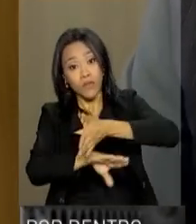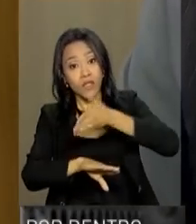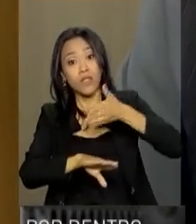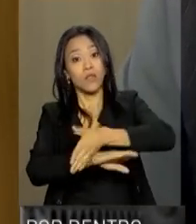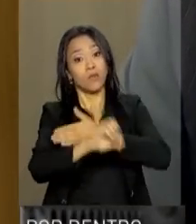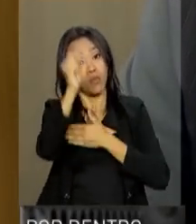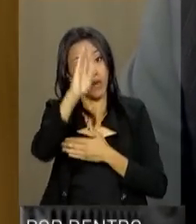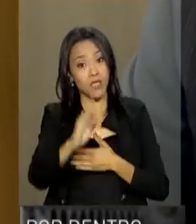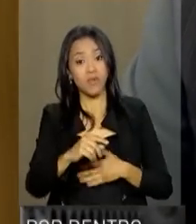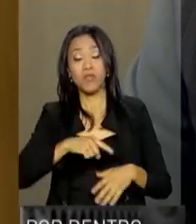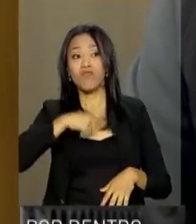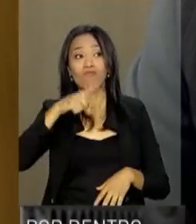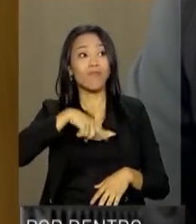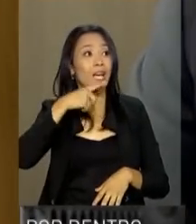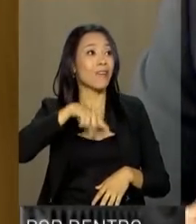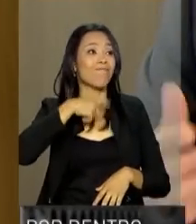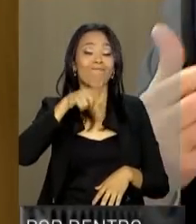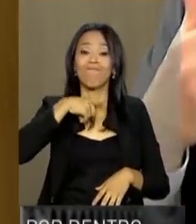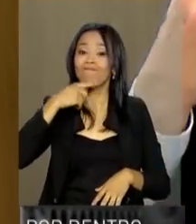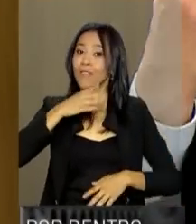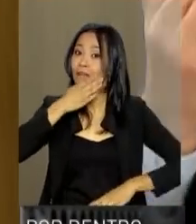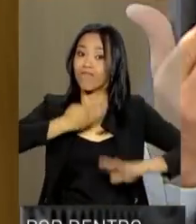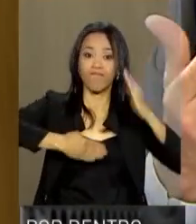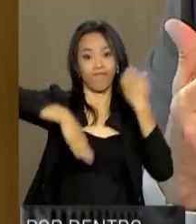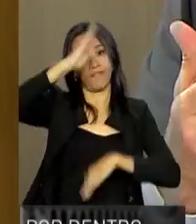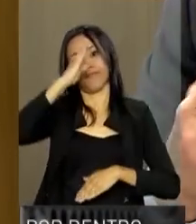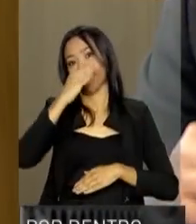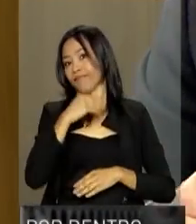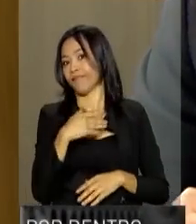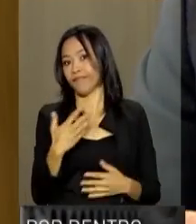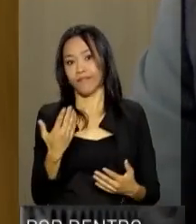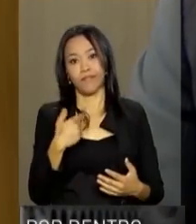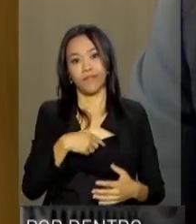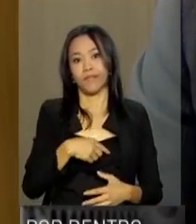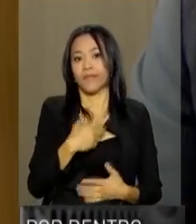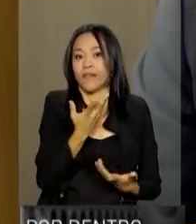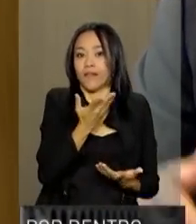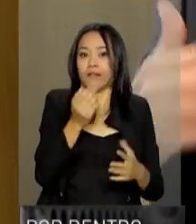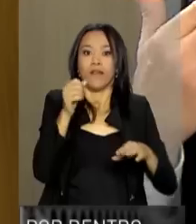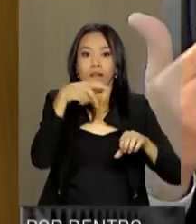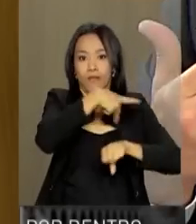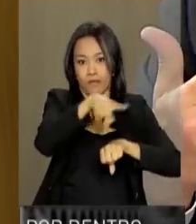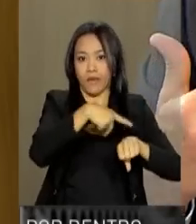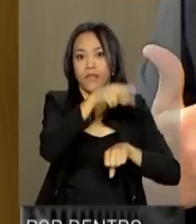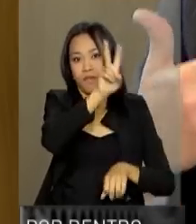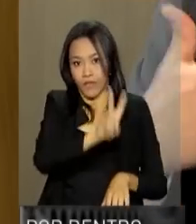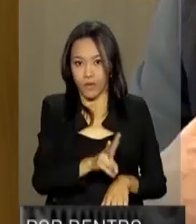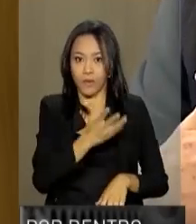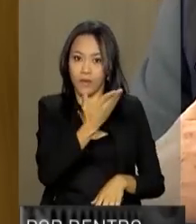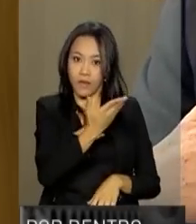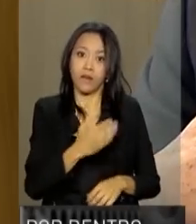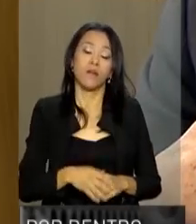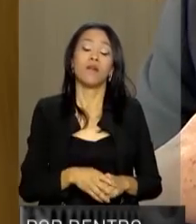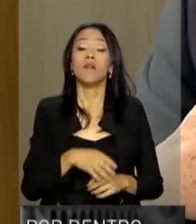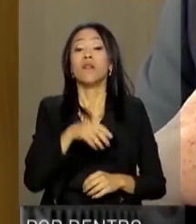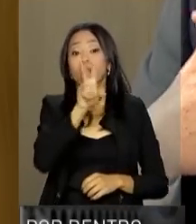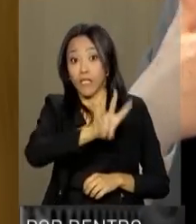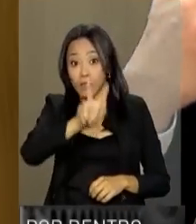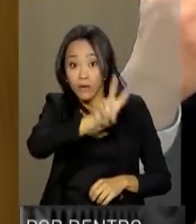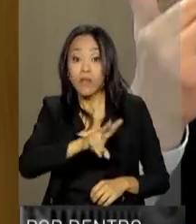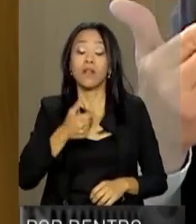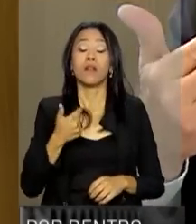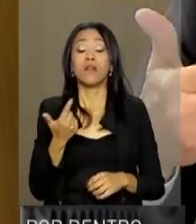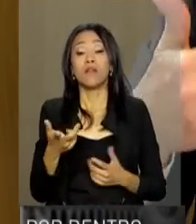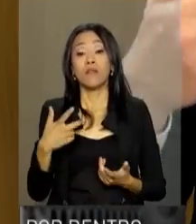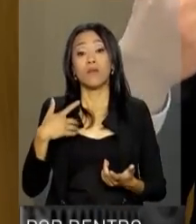lá do lado da venezuela então é uma situação gravíssima né é não se sabe o dificulta a nossa não